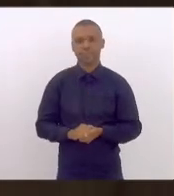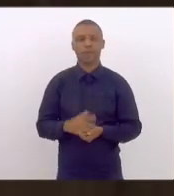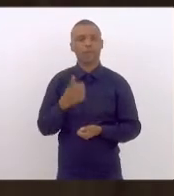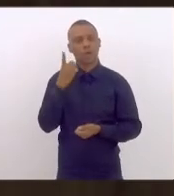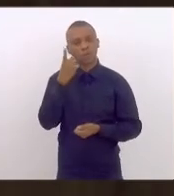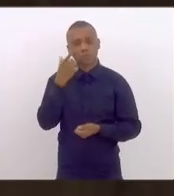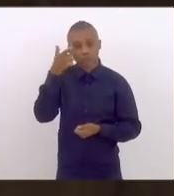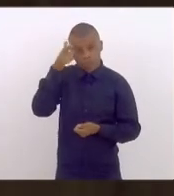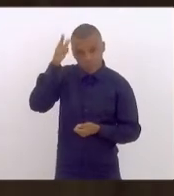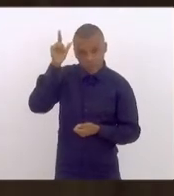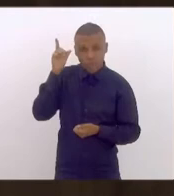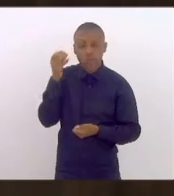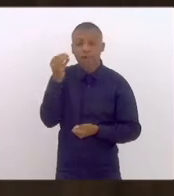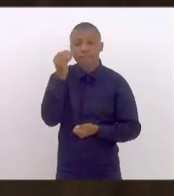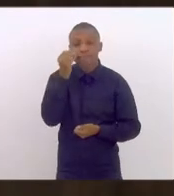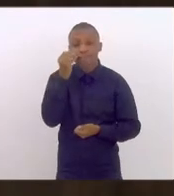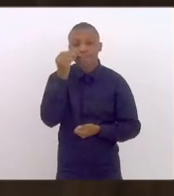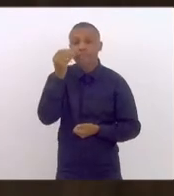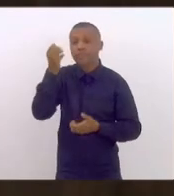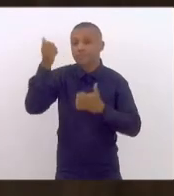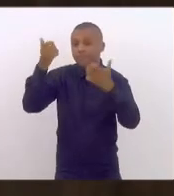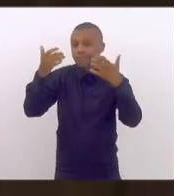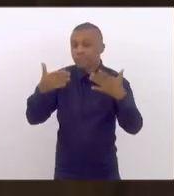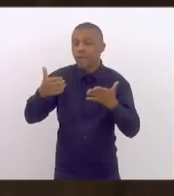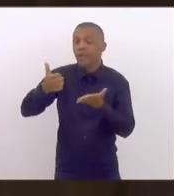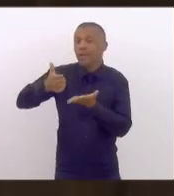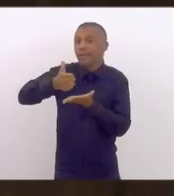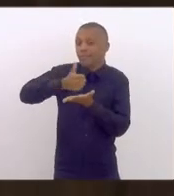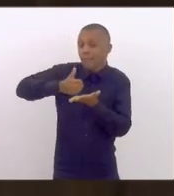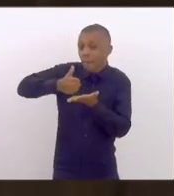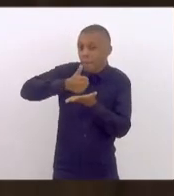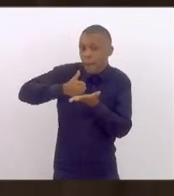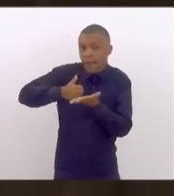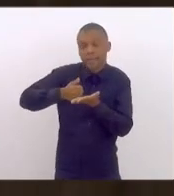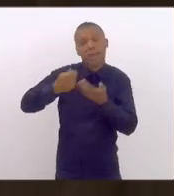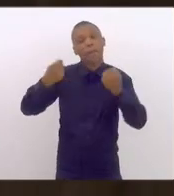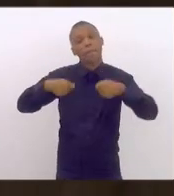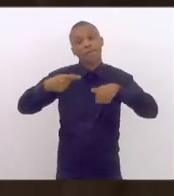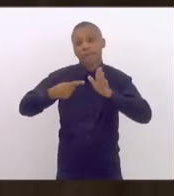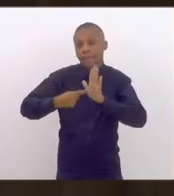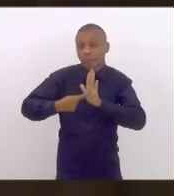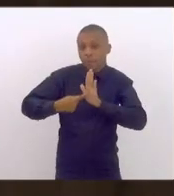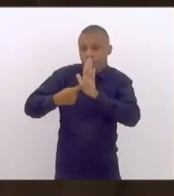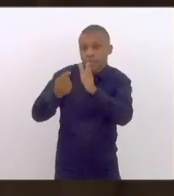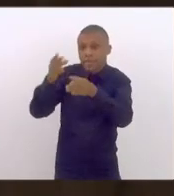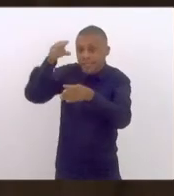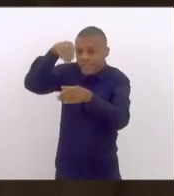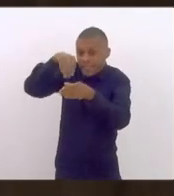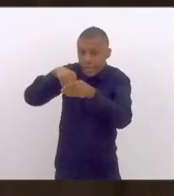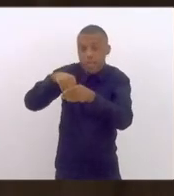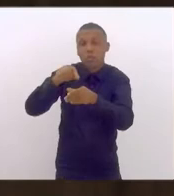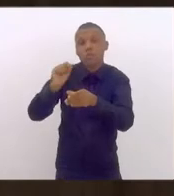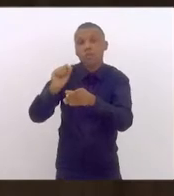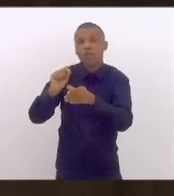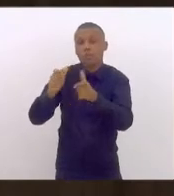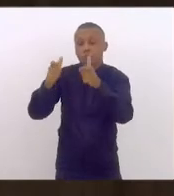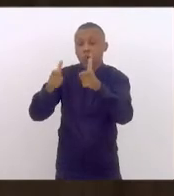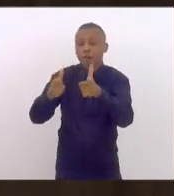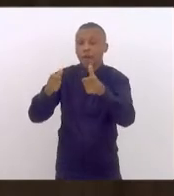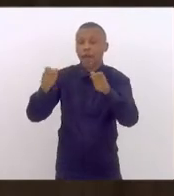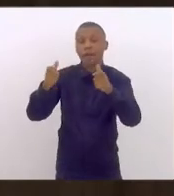Paulo prevê que as farmácias e as drogarias devem manter em suas dependências em local